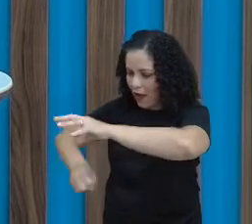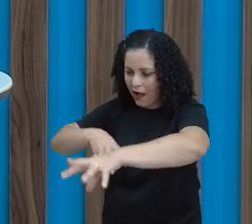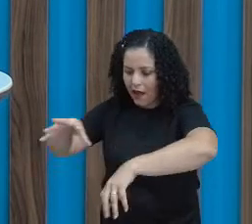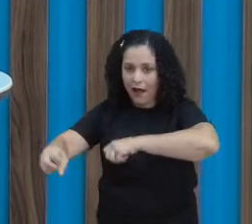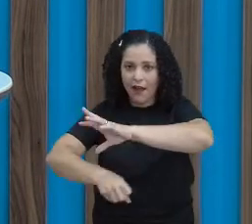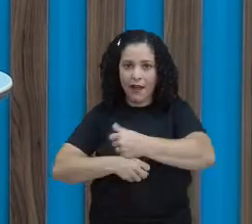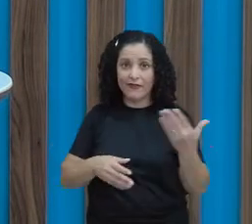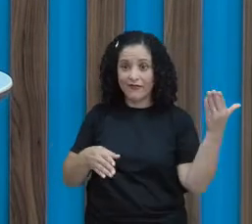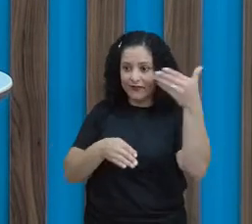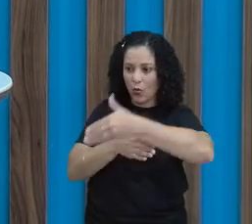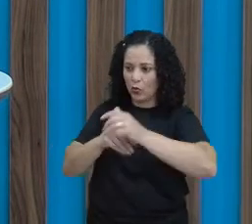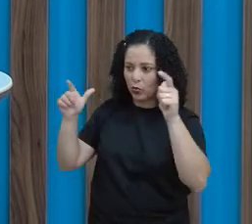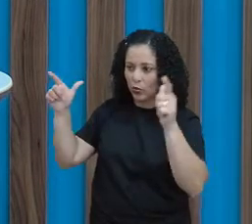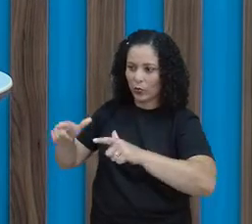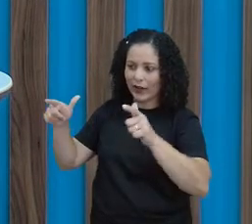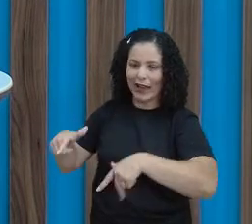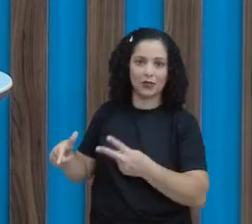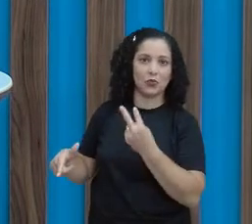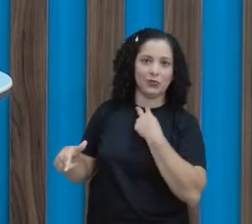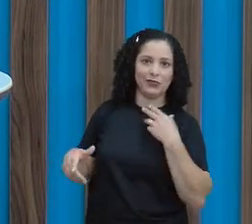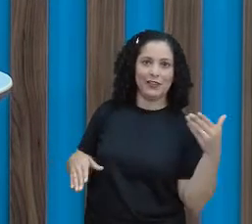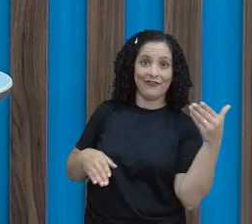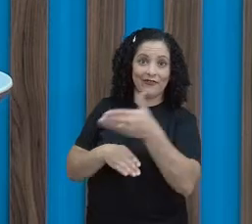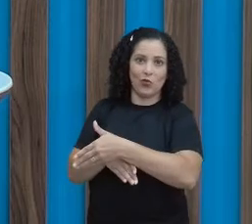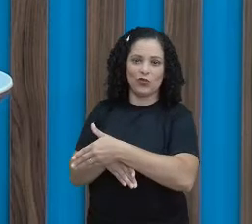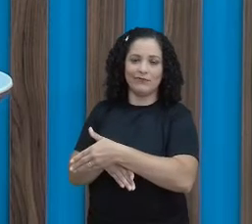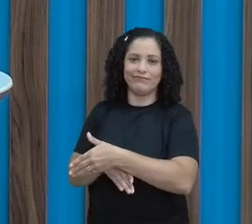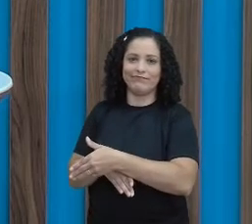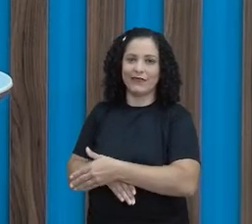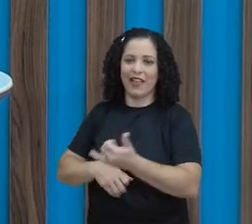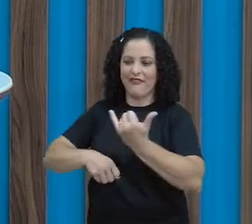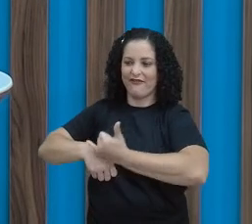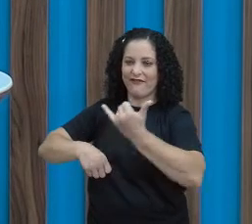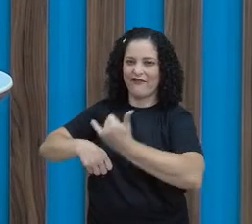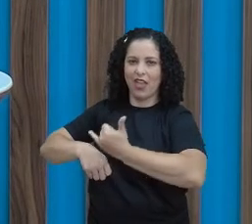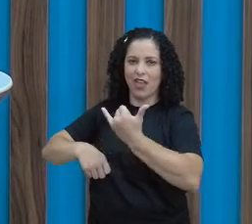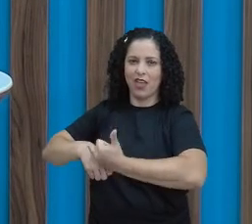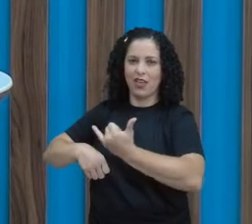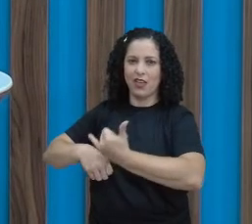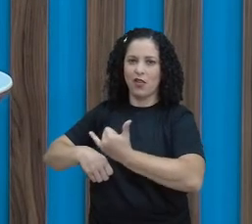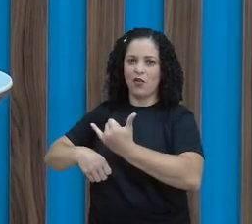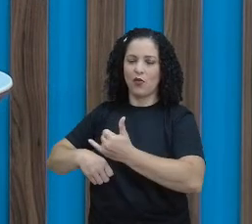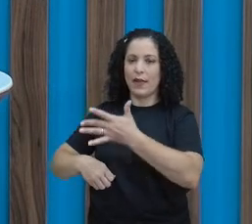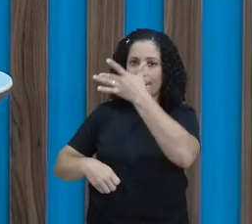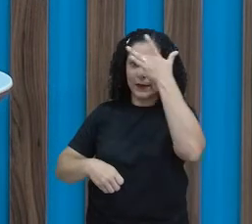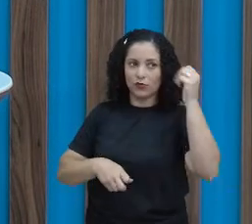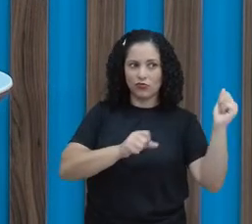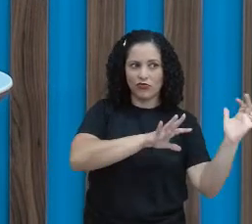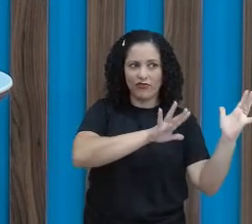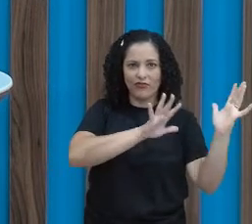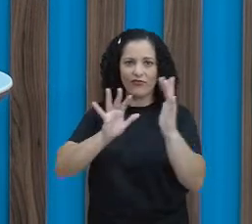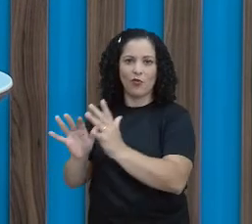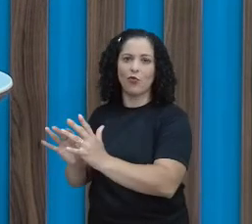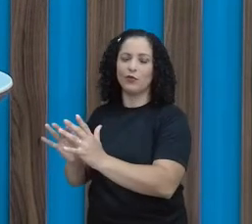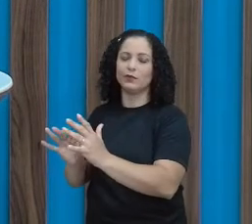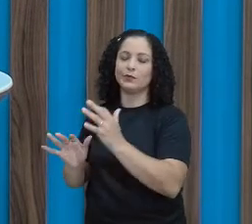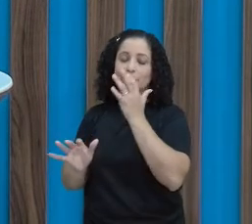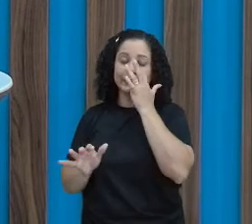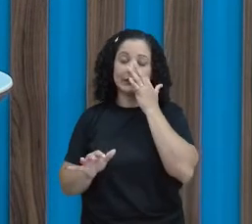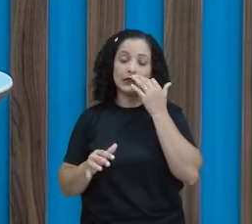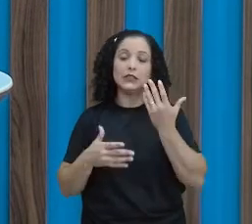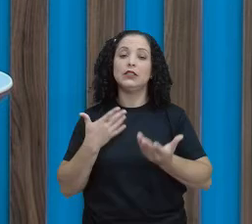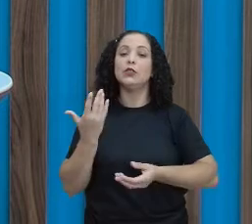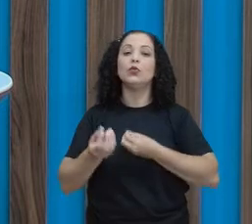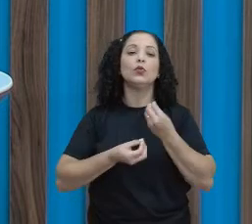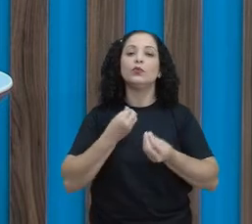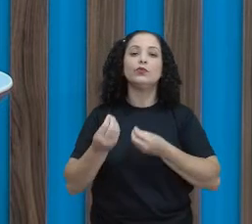não deveria, né? E que levaram para o ferro velho, que lá também, pessoas que não tinham informação. Então, o que a gente